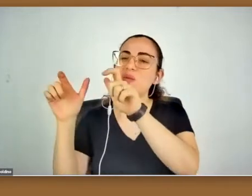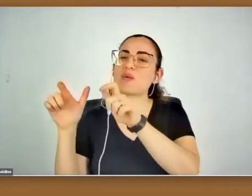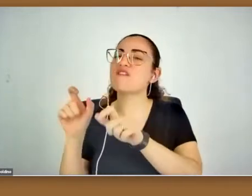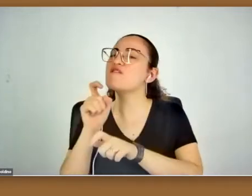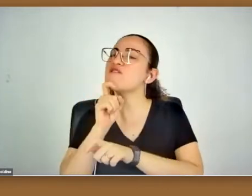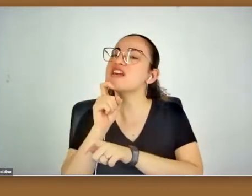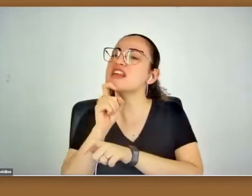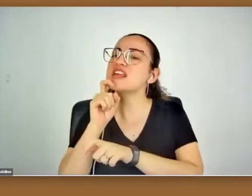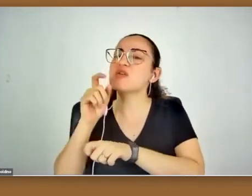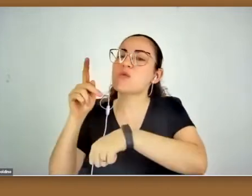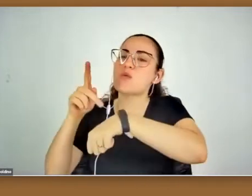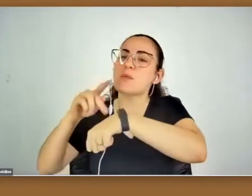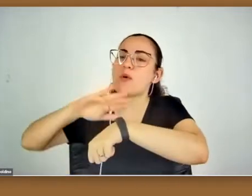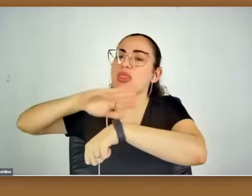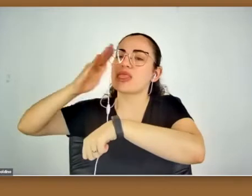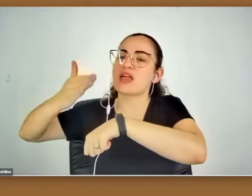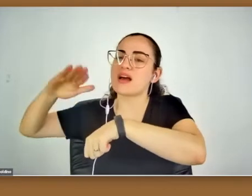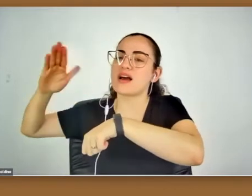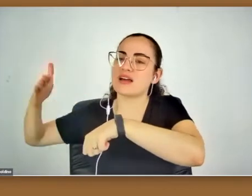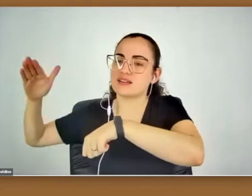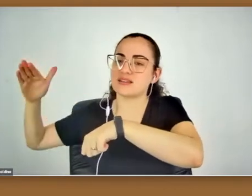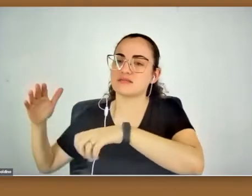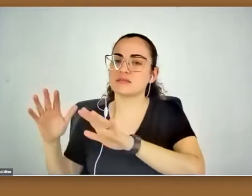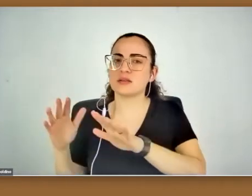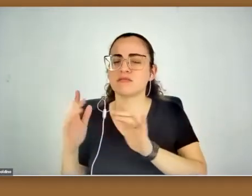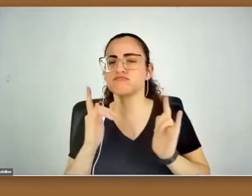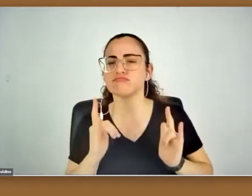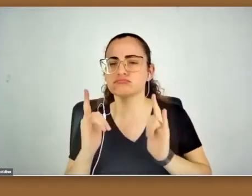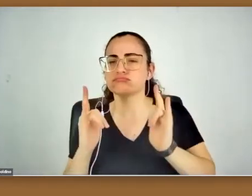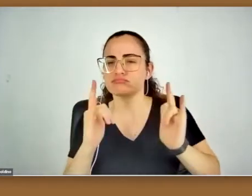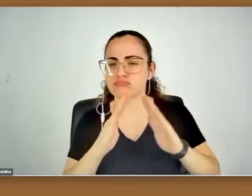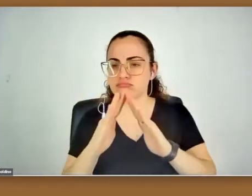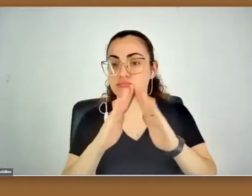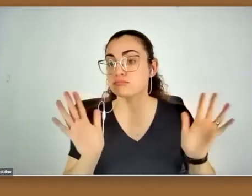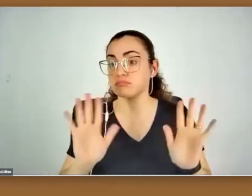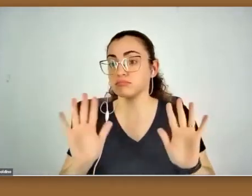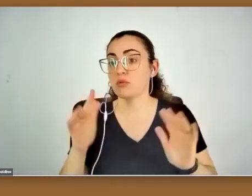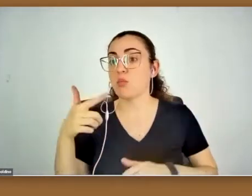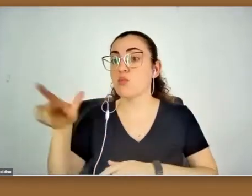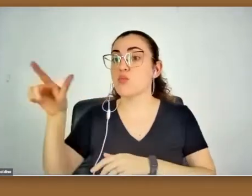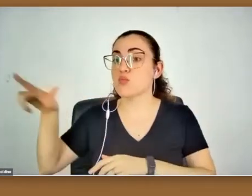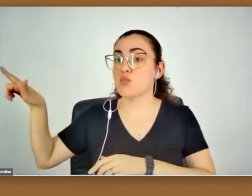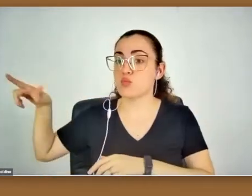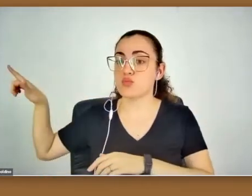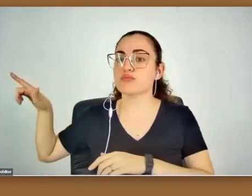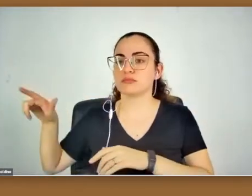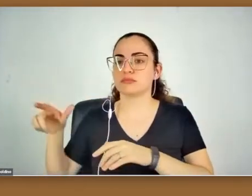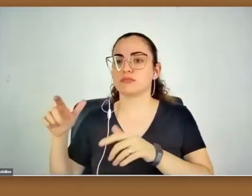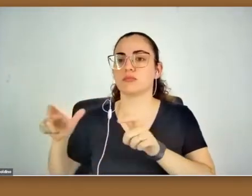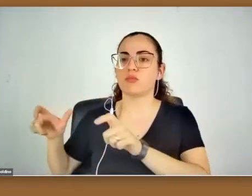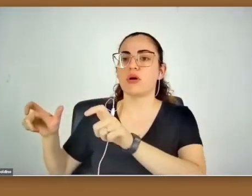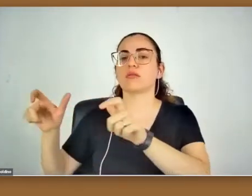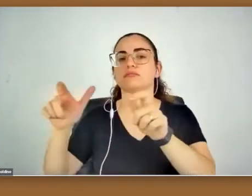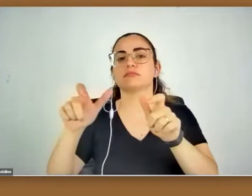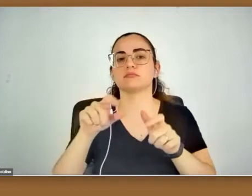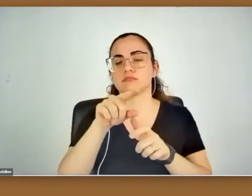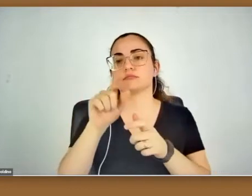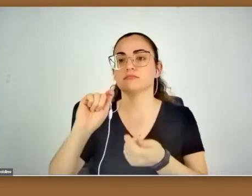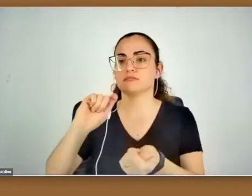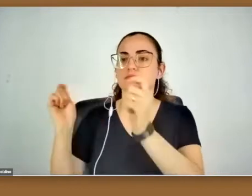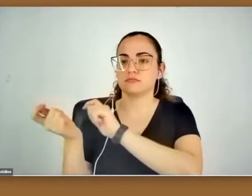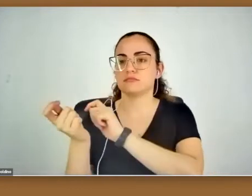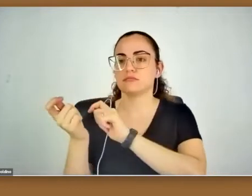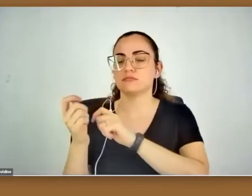pouco menos urbanizadas, né, aquela região entre o urbano e o rural ali de